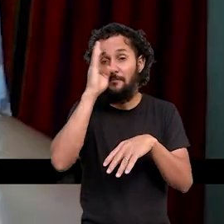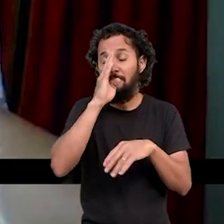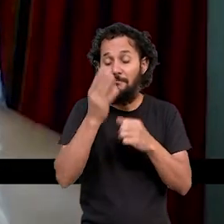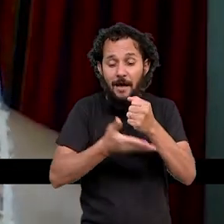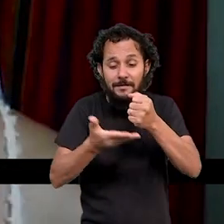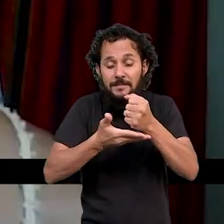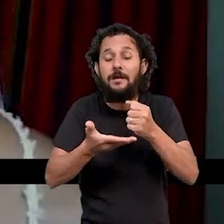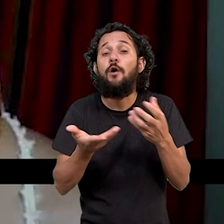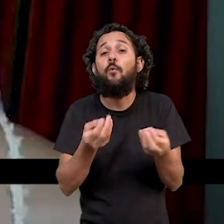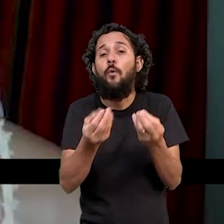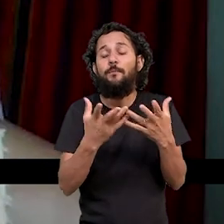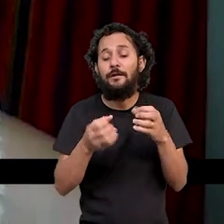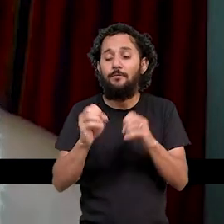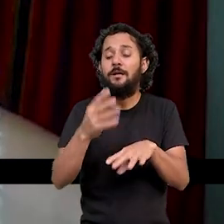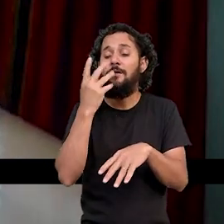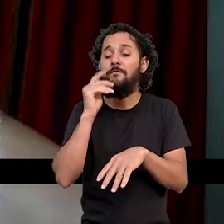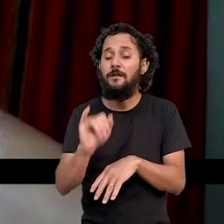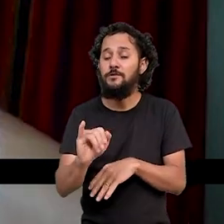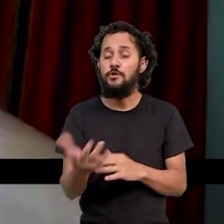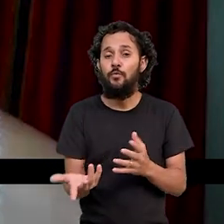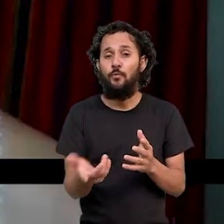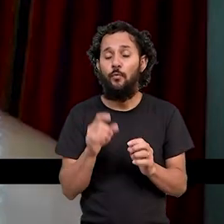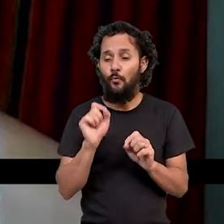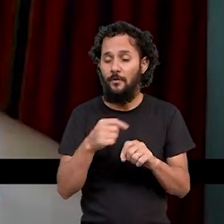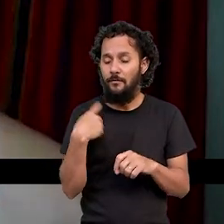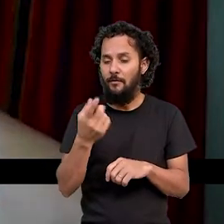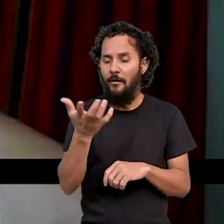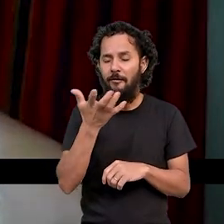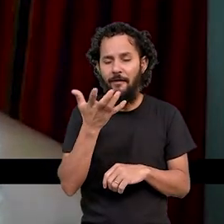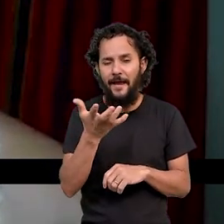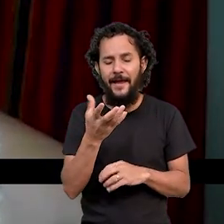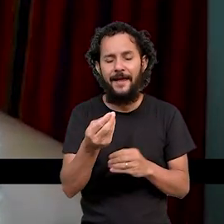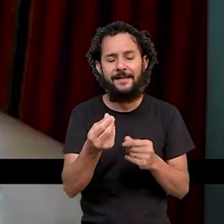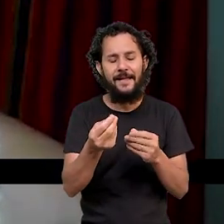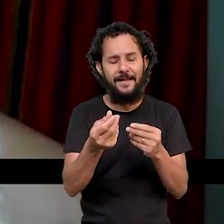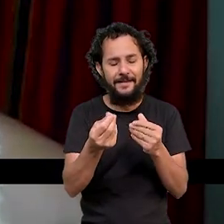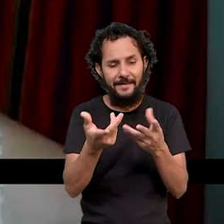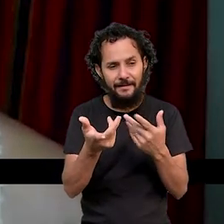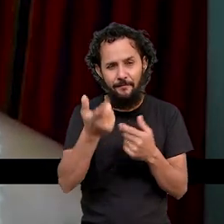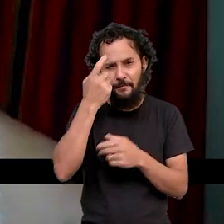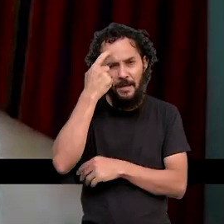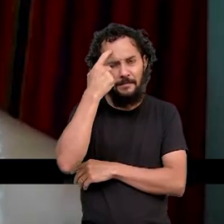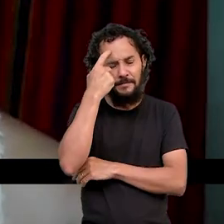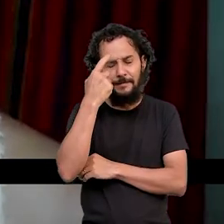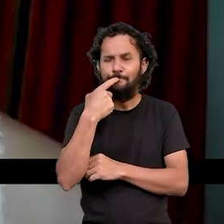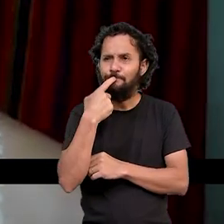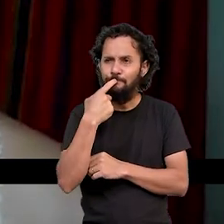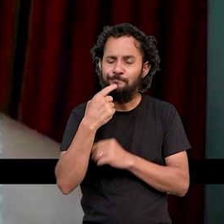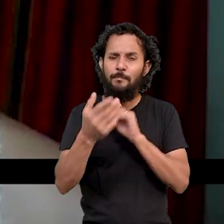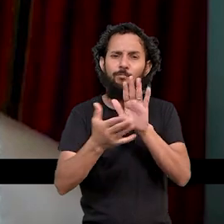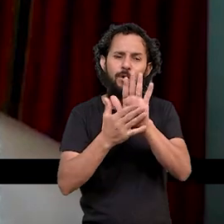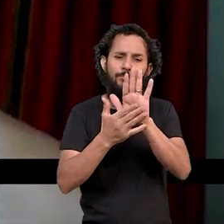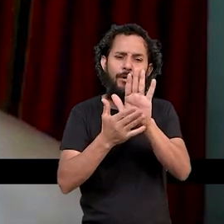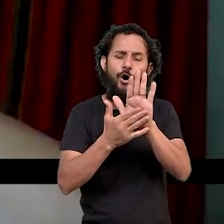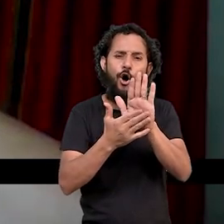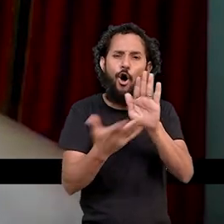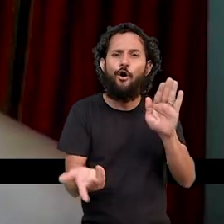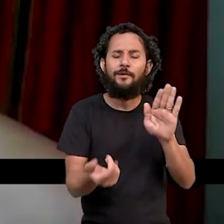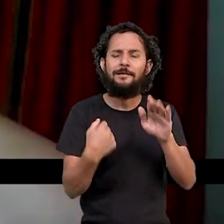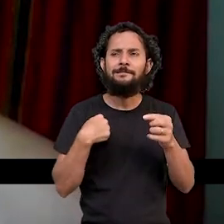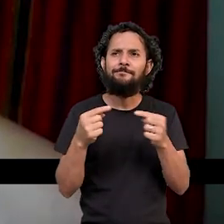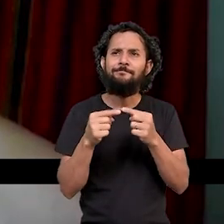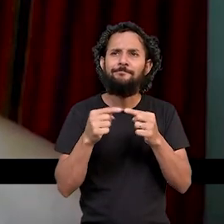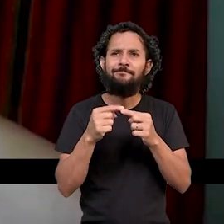básica. Certo. E aí, para a educação infantil, a gente queria pensar em propostas que